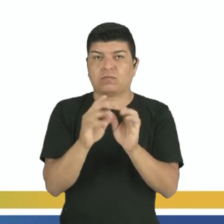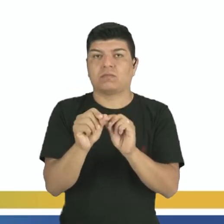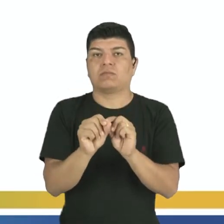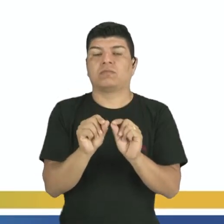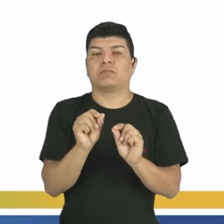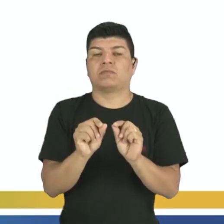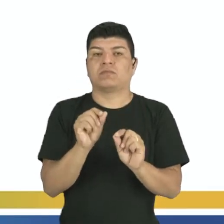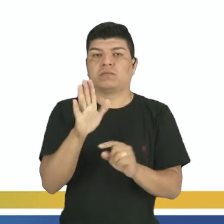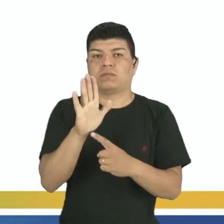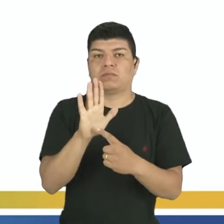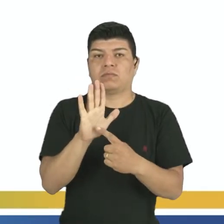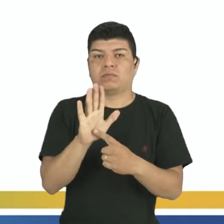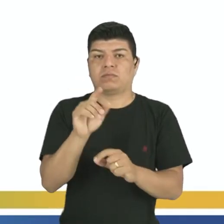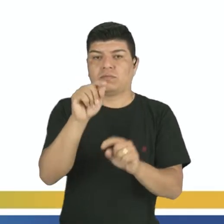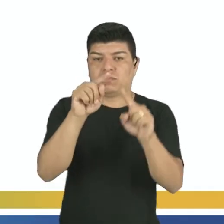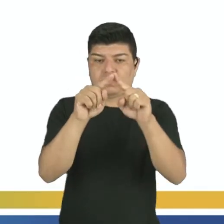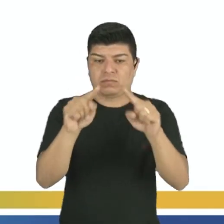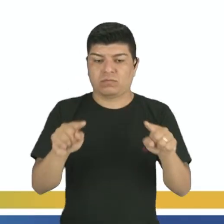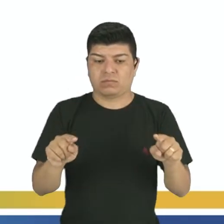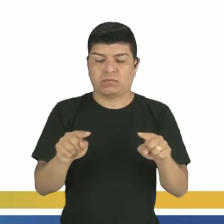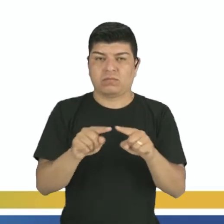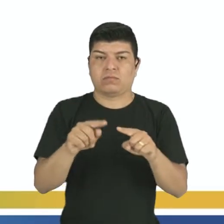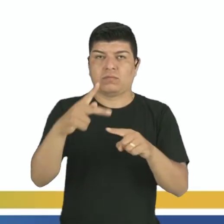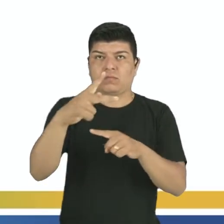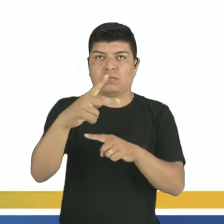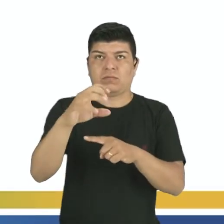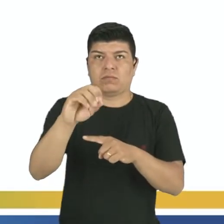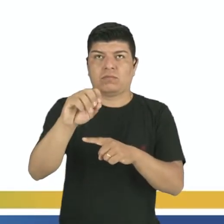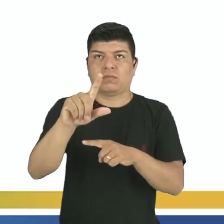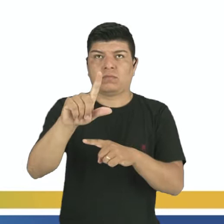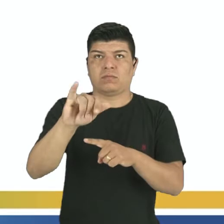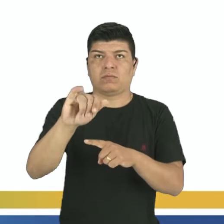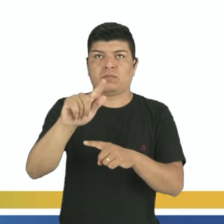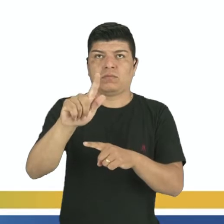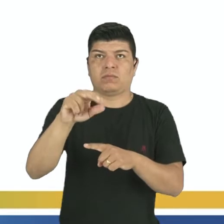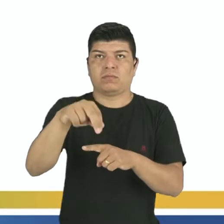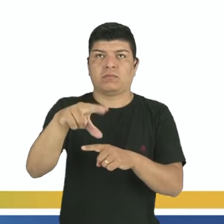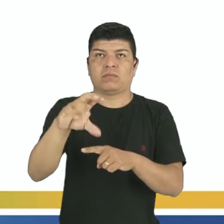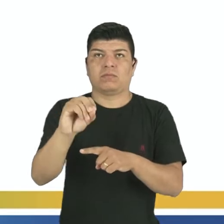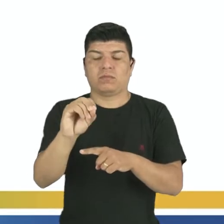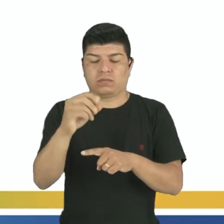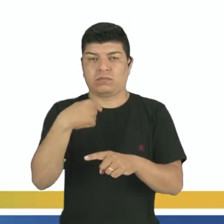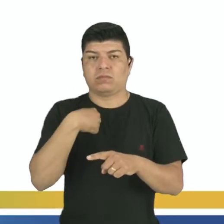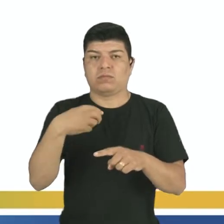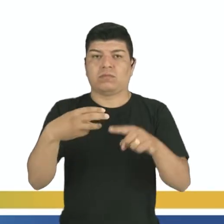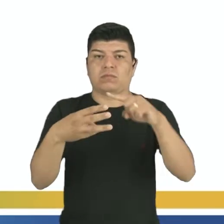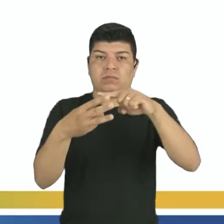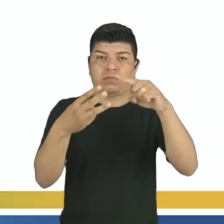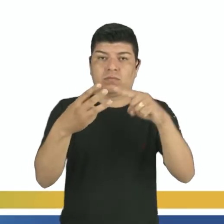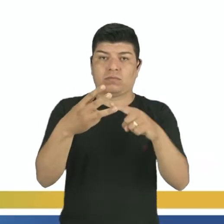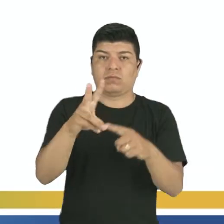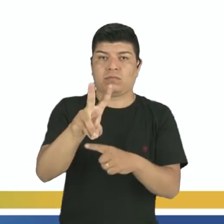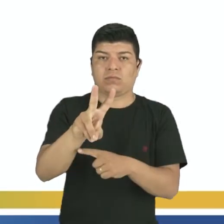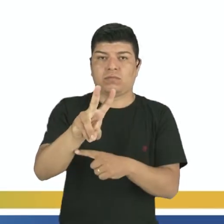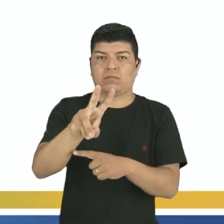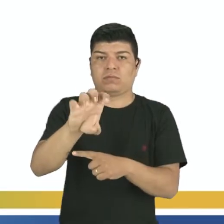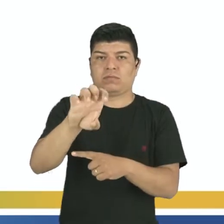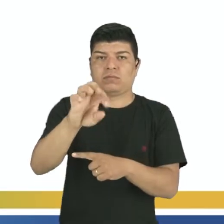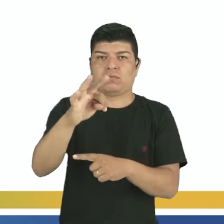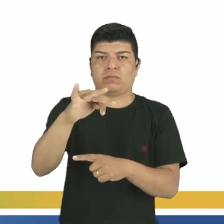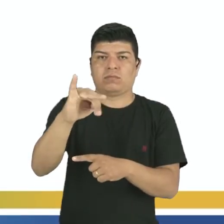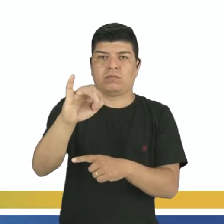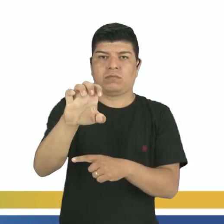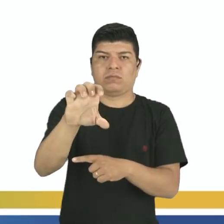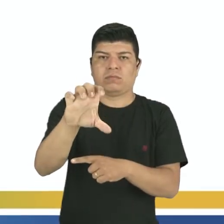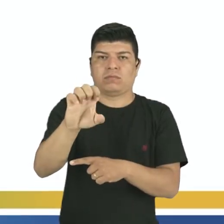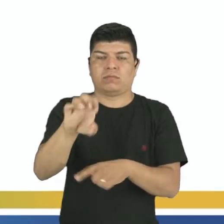você. Assim, os triângulos são polígonos com 3 lados, 3 ângulos e 3 vértices. Lembrando que o triângulo não